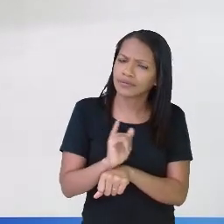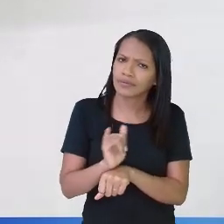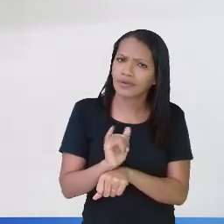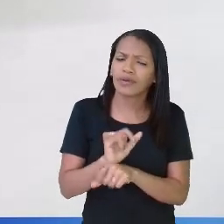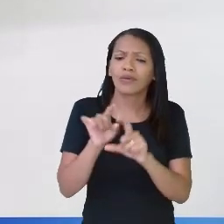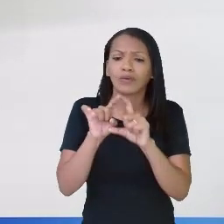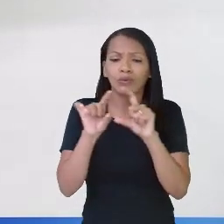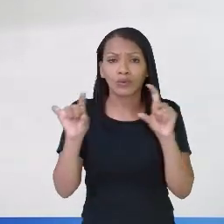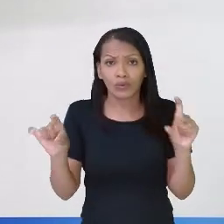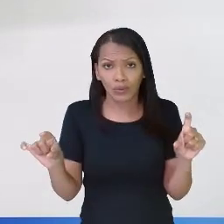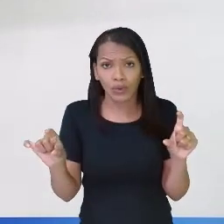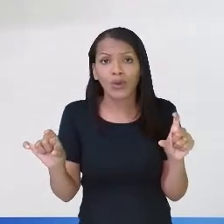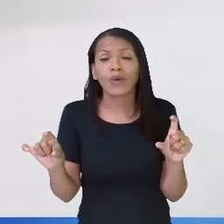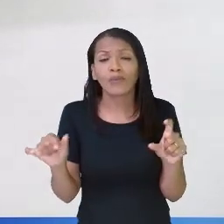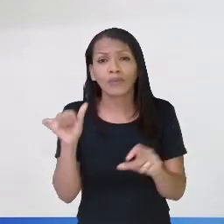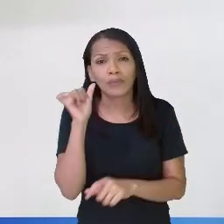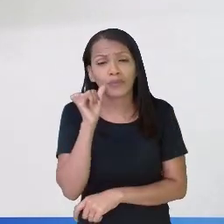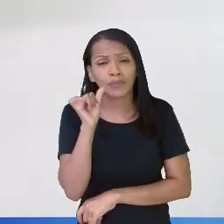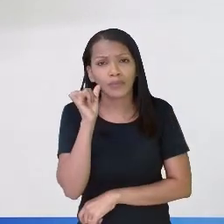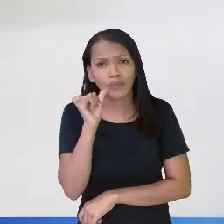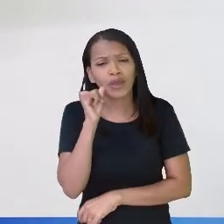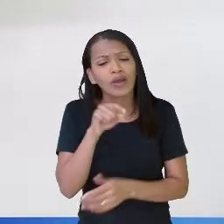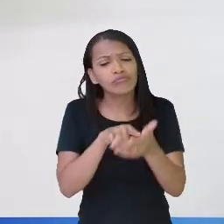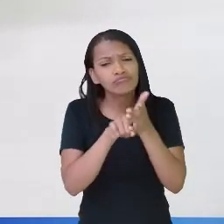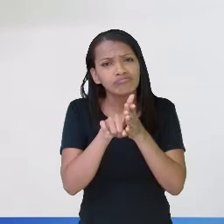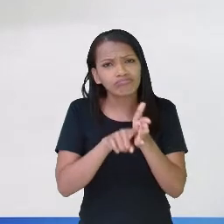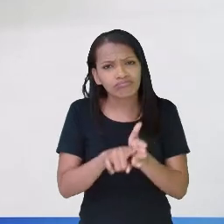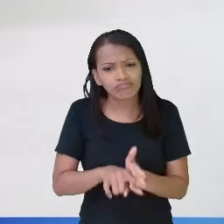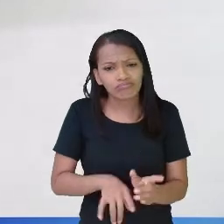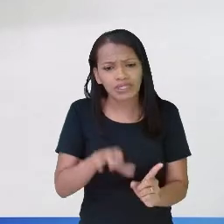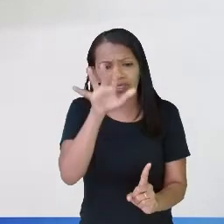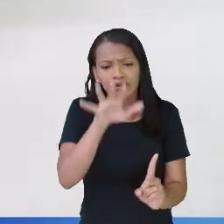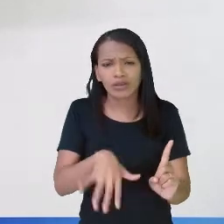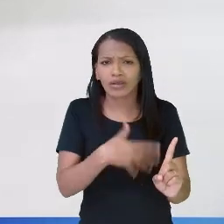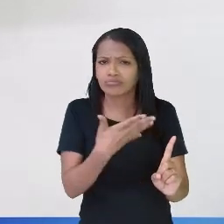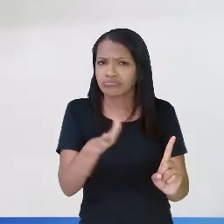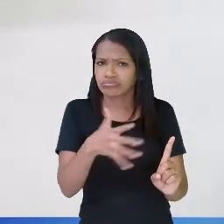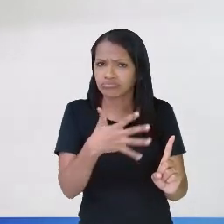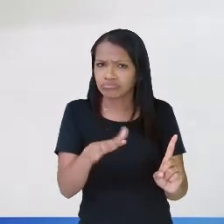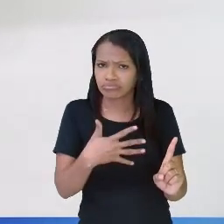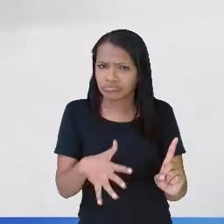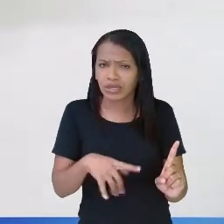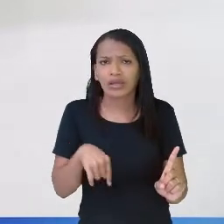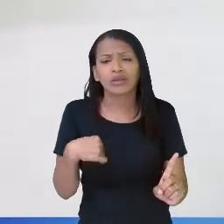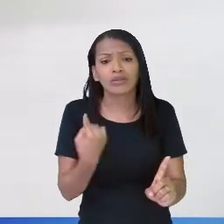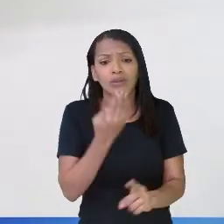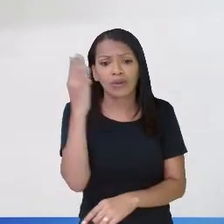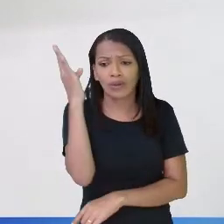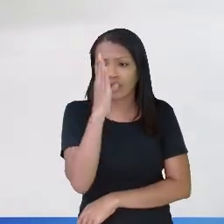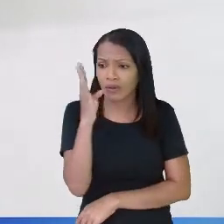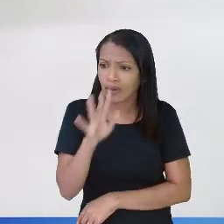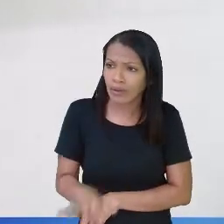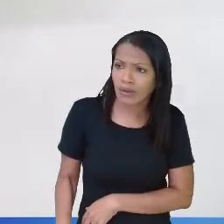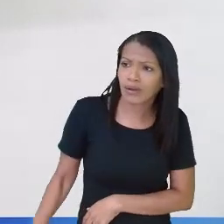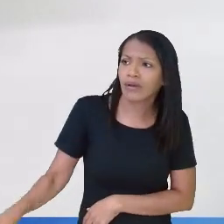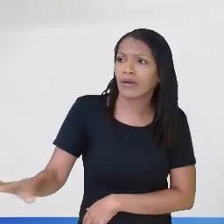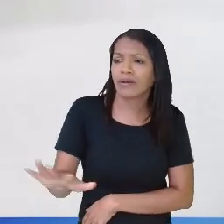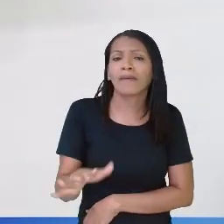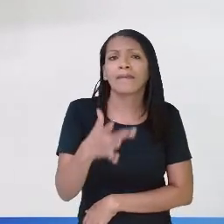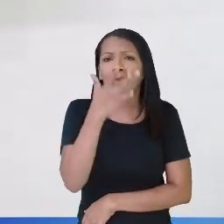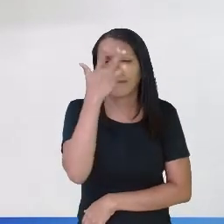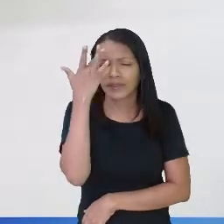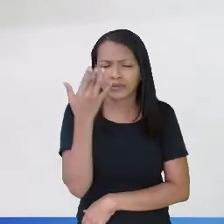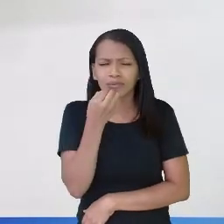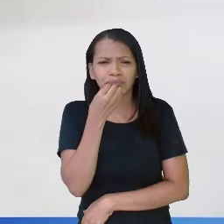da autora completo. Você pesquise, prestigie. É artista nosso, gente, do nosso Brasil. O Brasil tem muita gente boa, muita